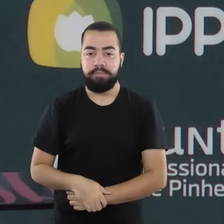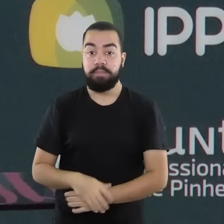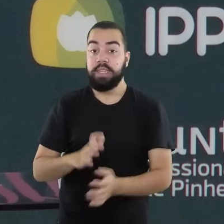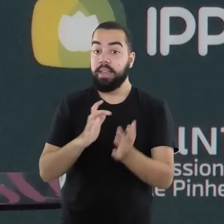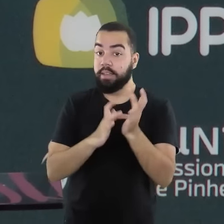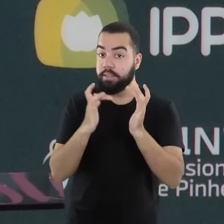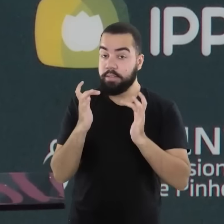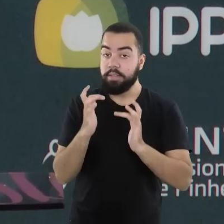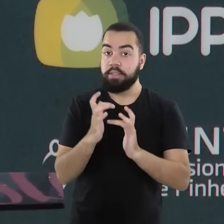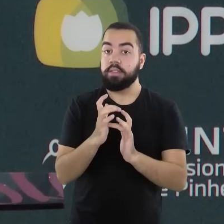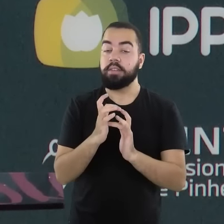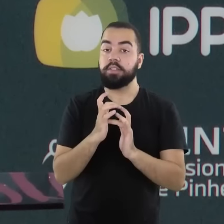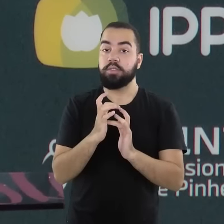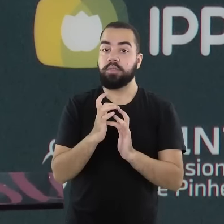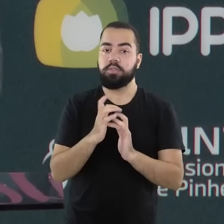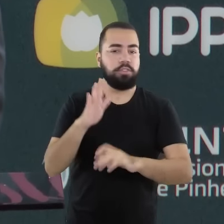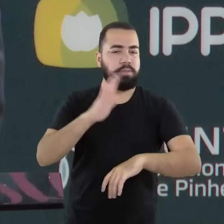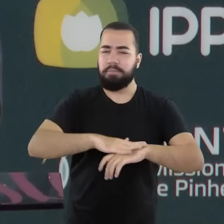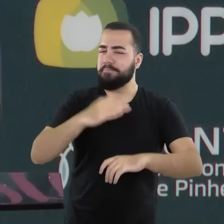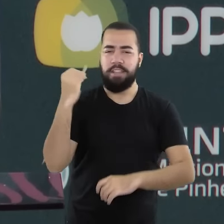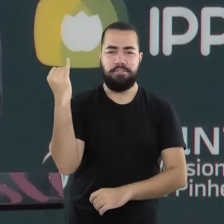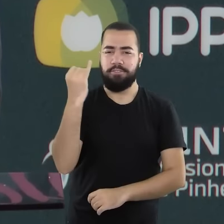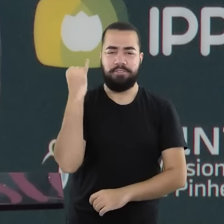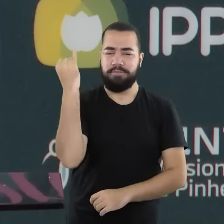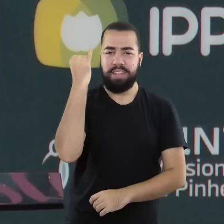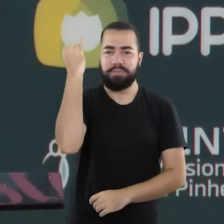Jesus é o maior exemplo.